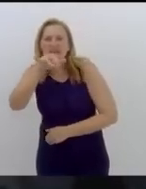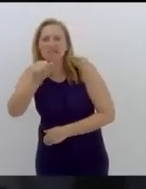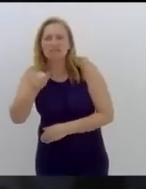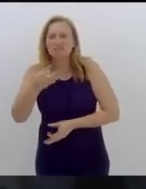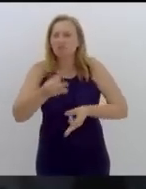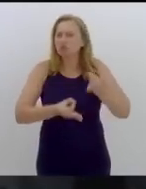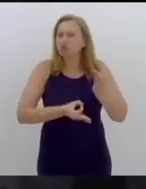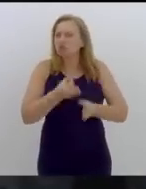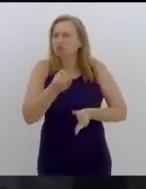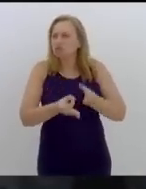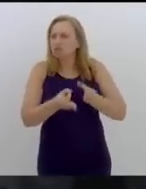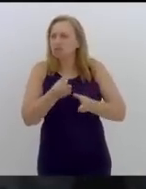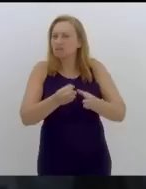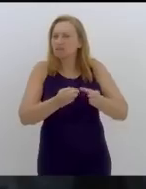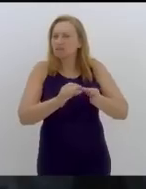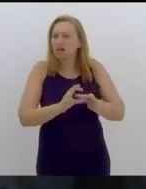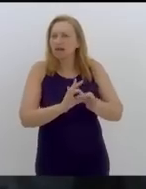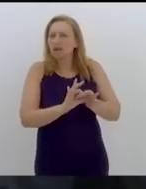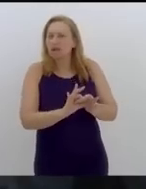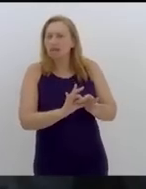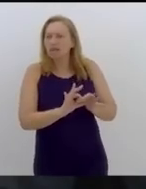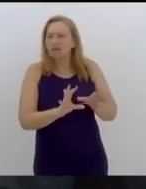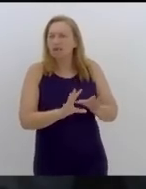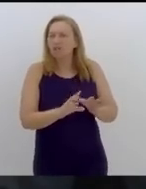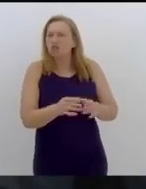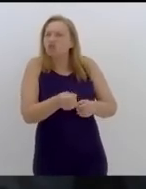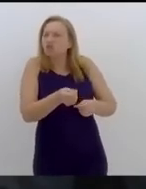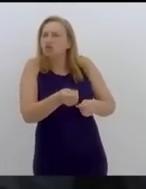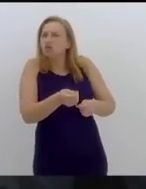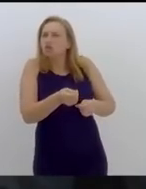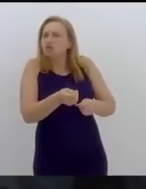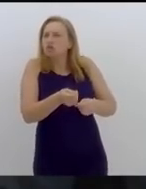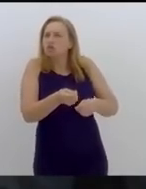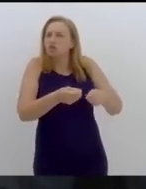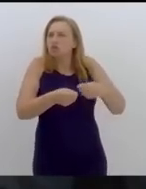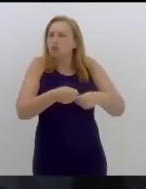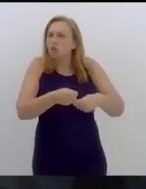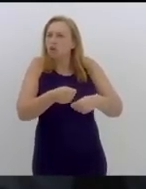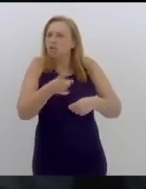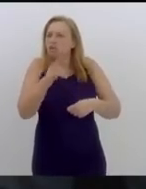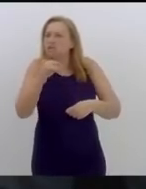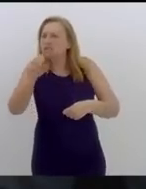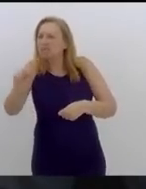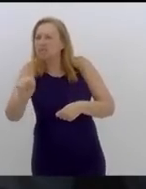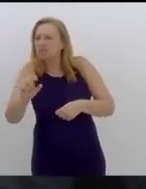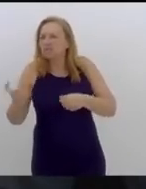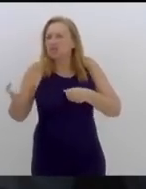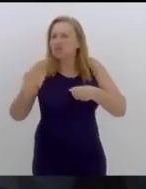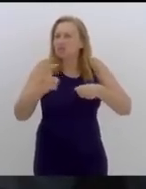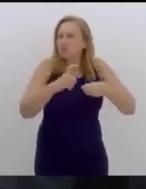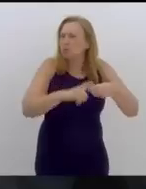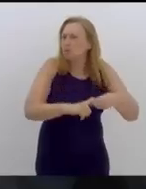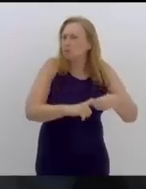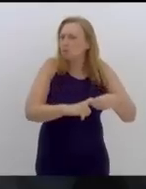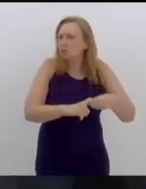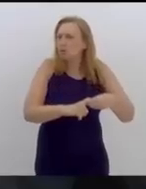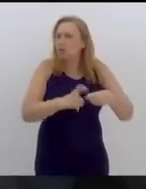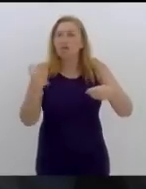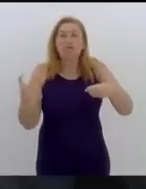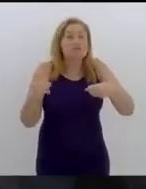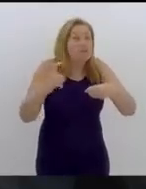está dando nexo causal são trocados os cids que vinculam que